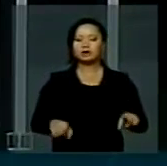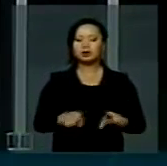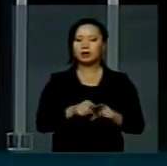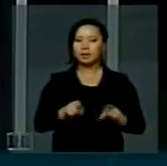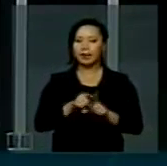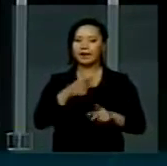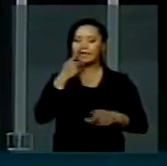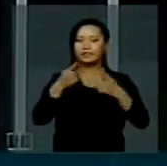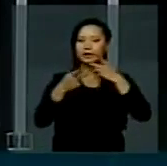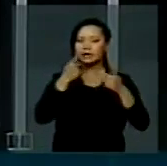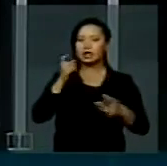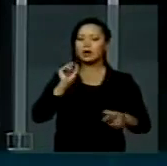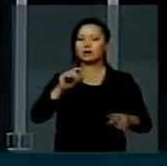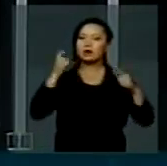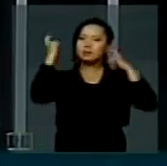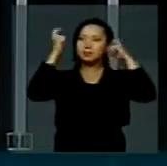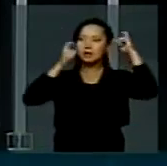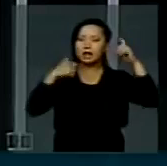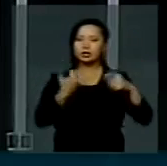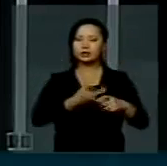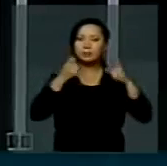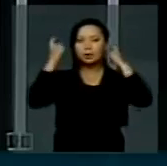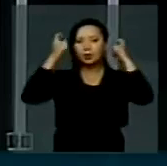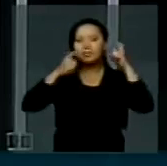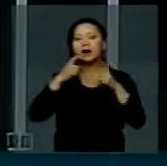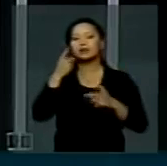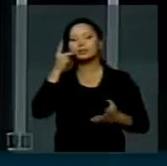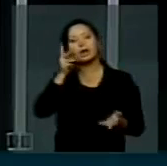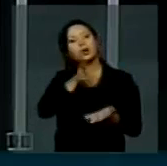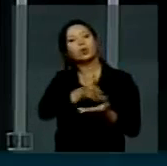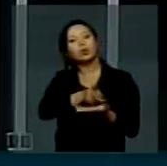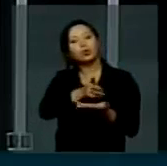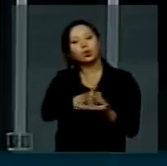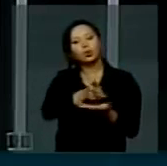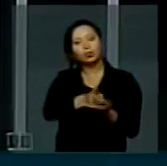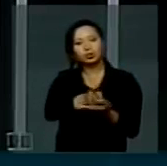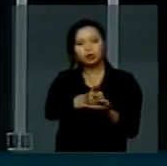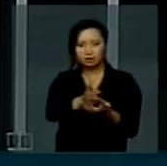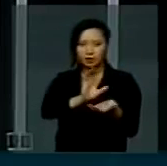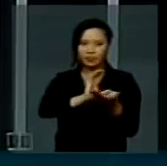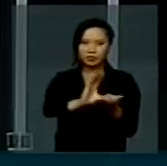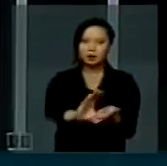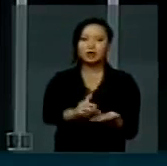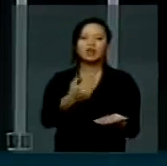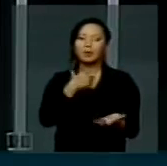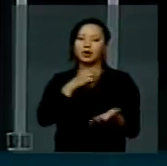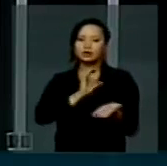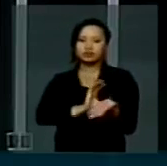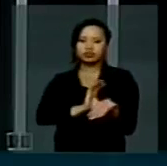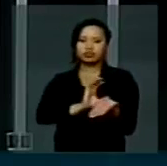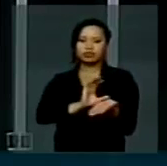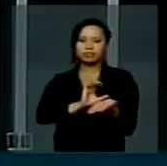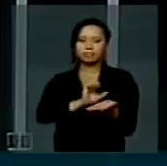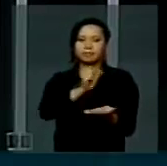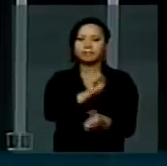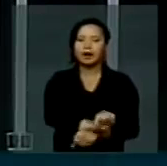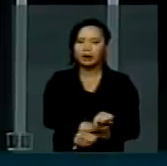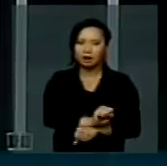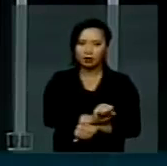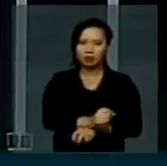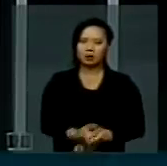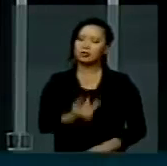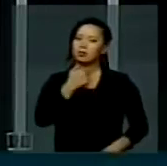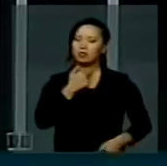tivemos a preocupação de não perder a continuidade na aplicação dos recursos federais, principalmente no que diz respeito aos programas